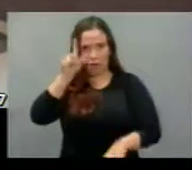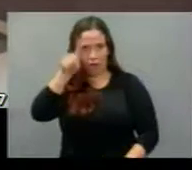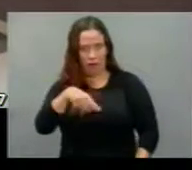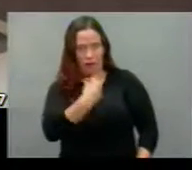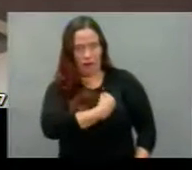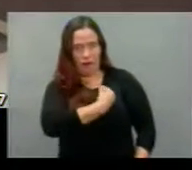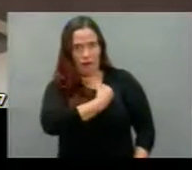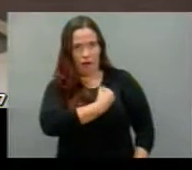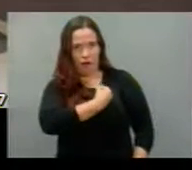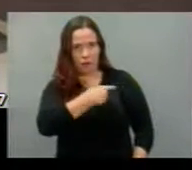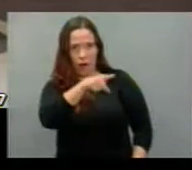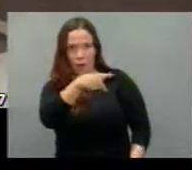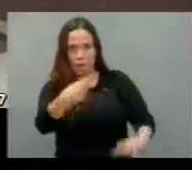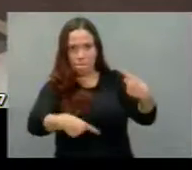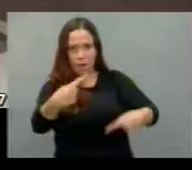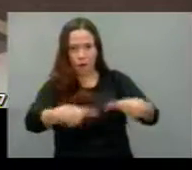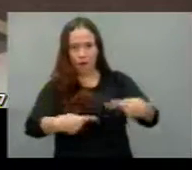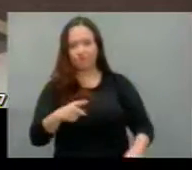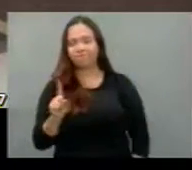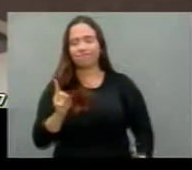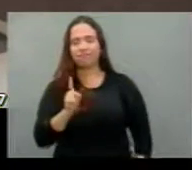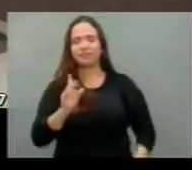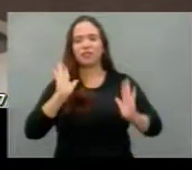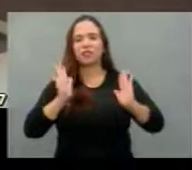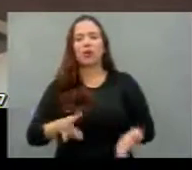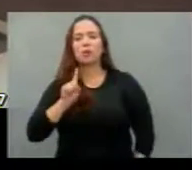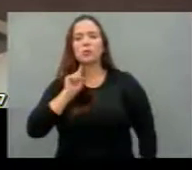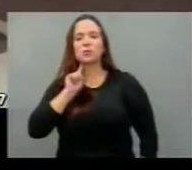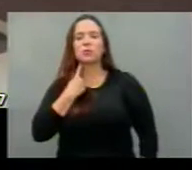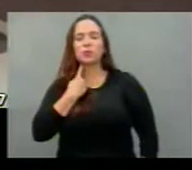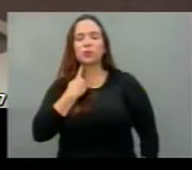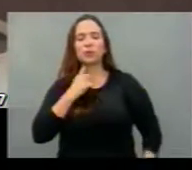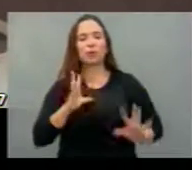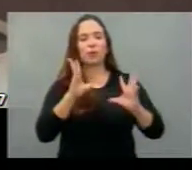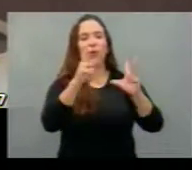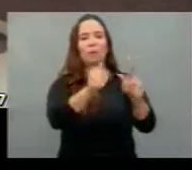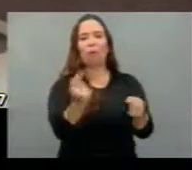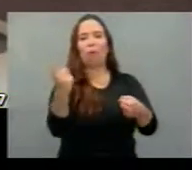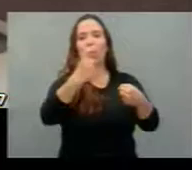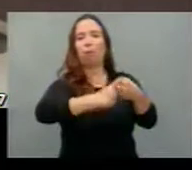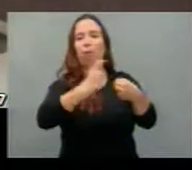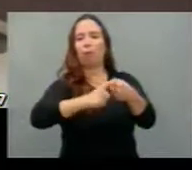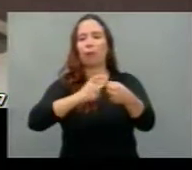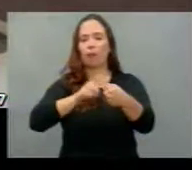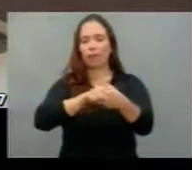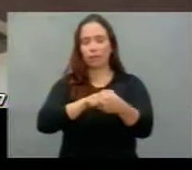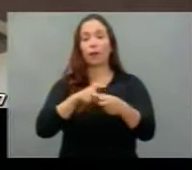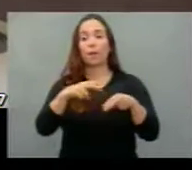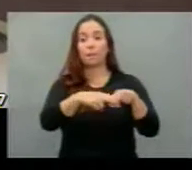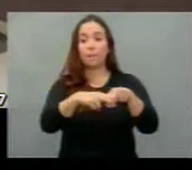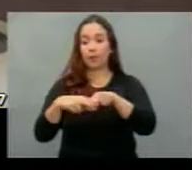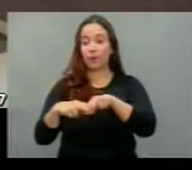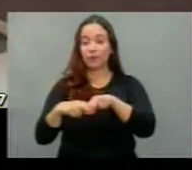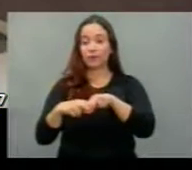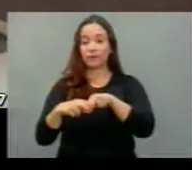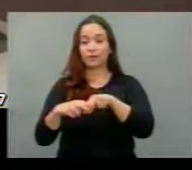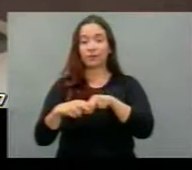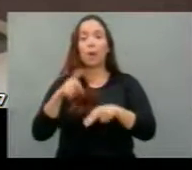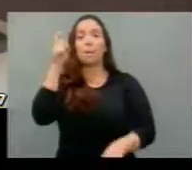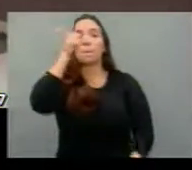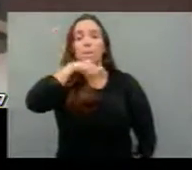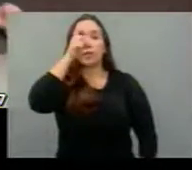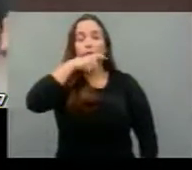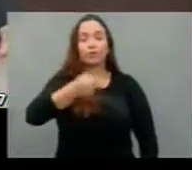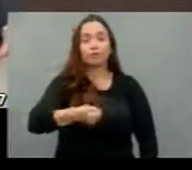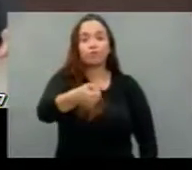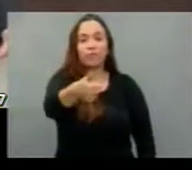atuais mandatários, que esses aí estão completamente vinculados. Por isso que estão entregando a você, mentindo para você,